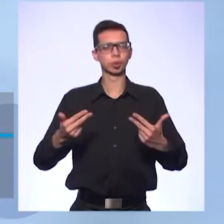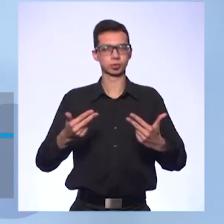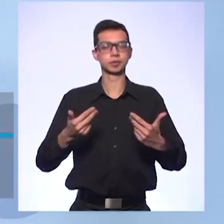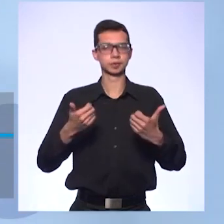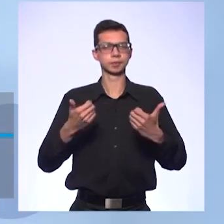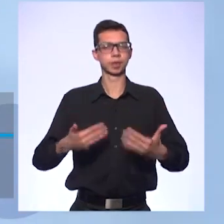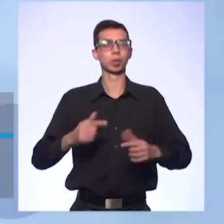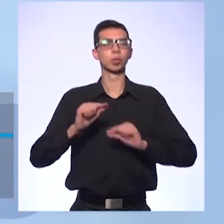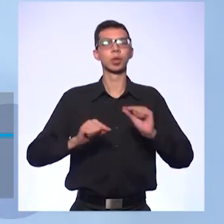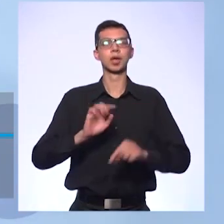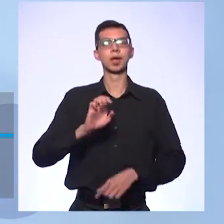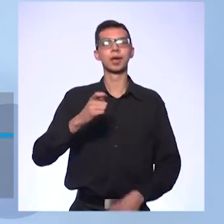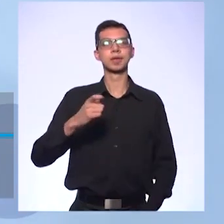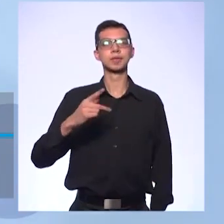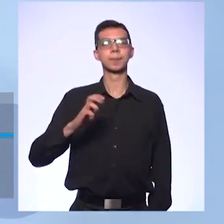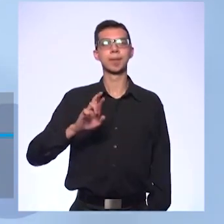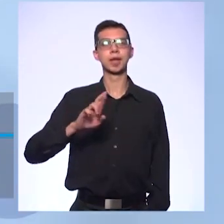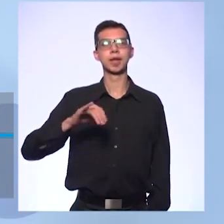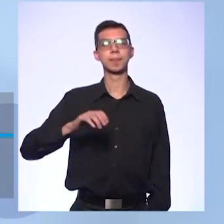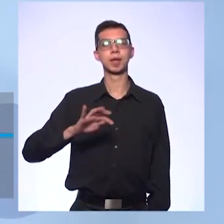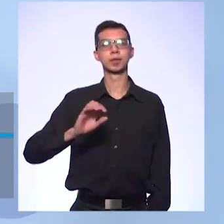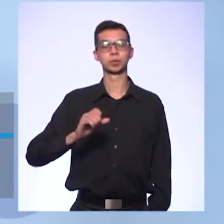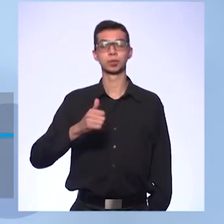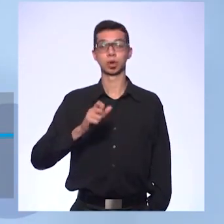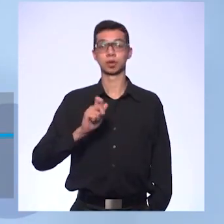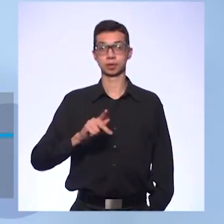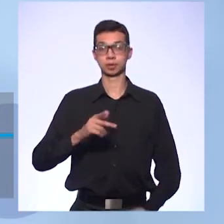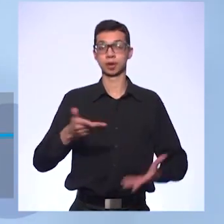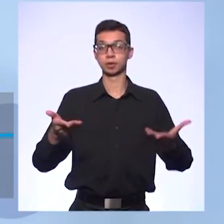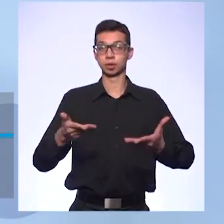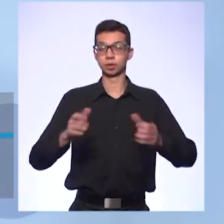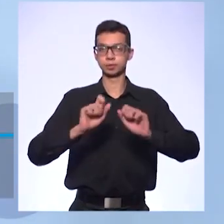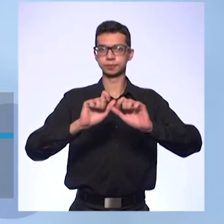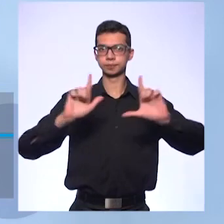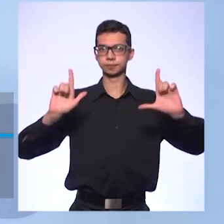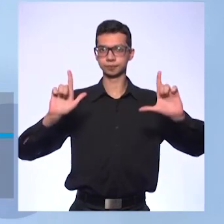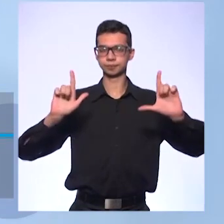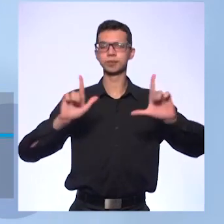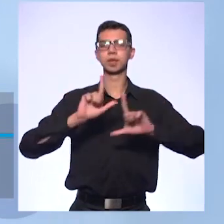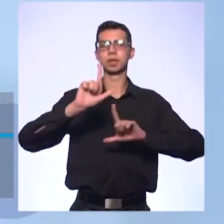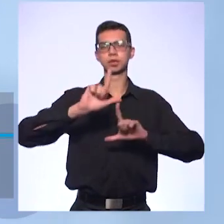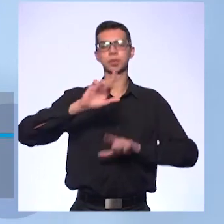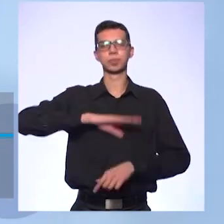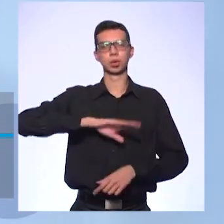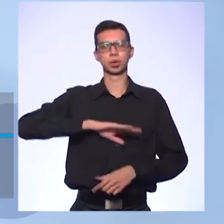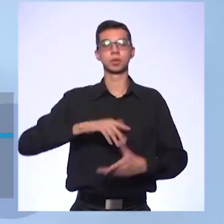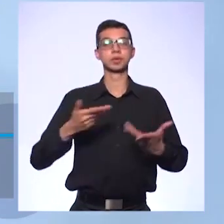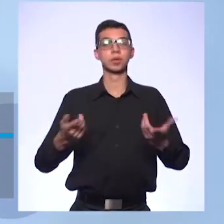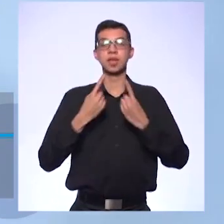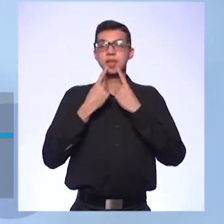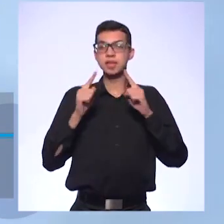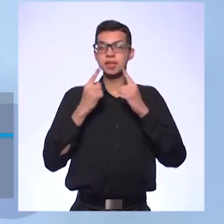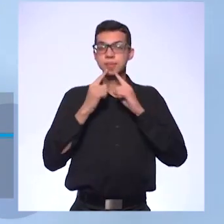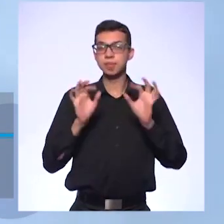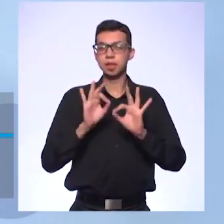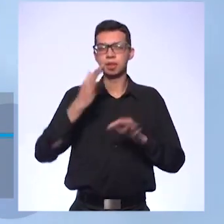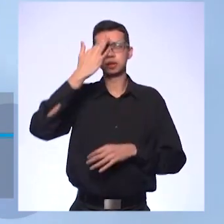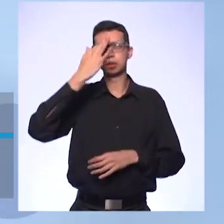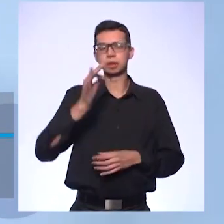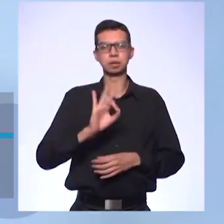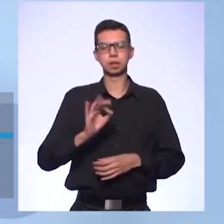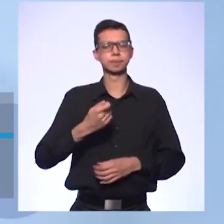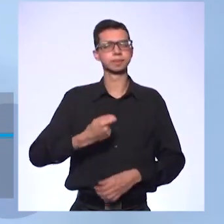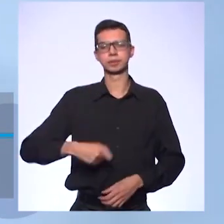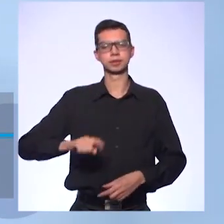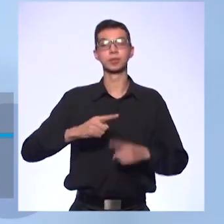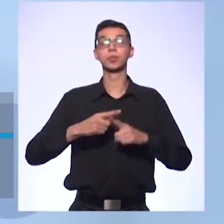certo? Então, deixa a tela cheia agora. O vídeo vai estar com a legenda em português, então não quero ninguém reclamando no chat, não estou entendendo nada, porque